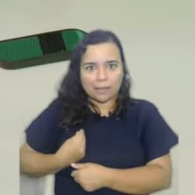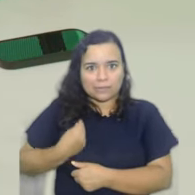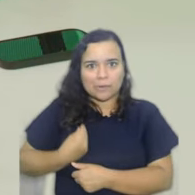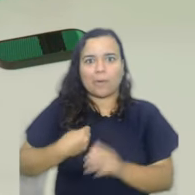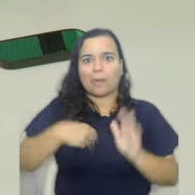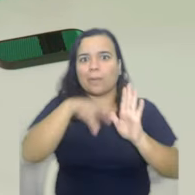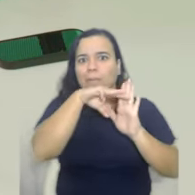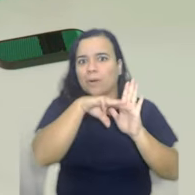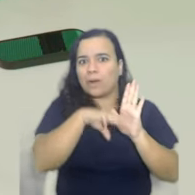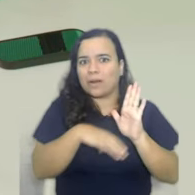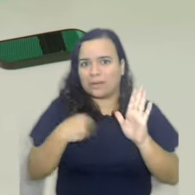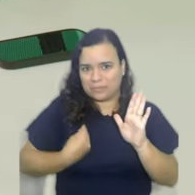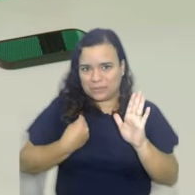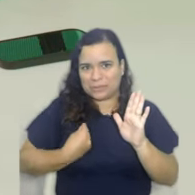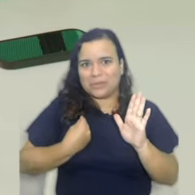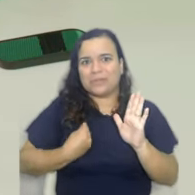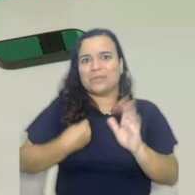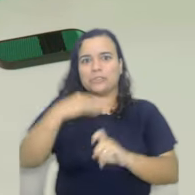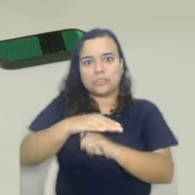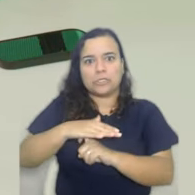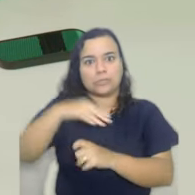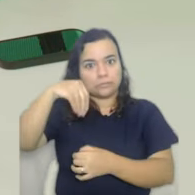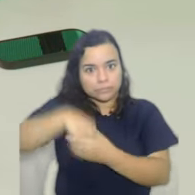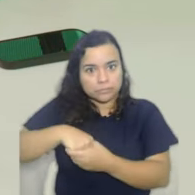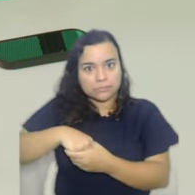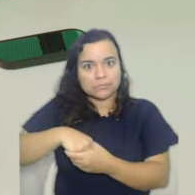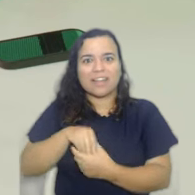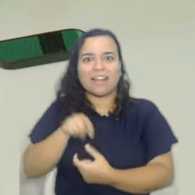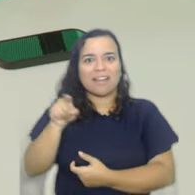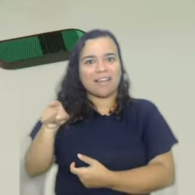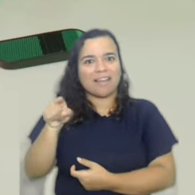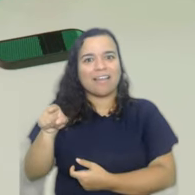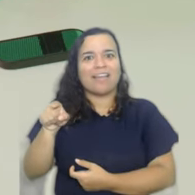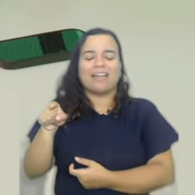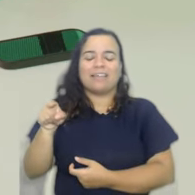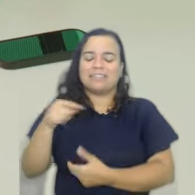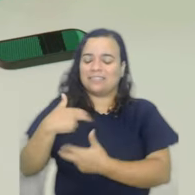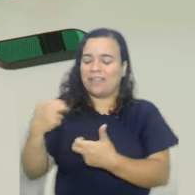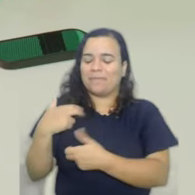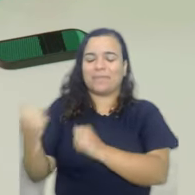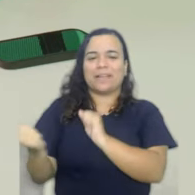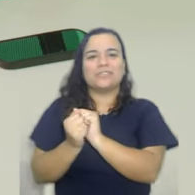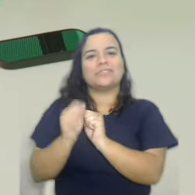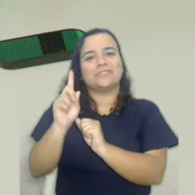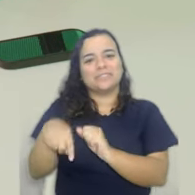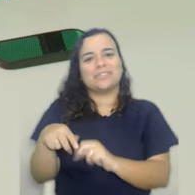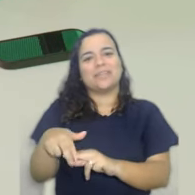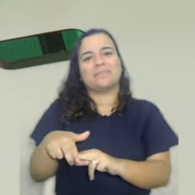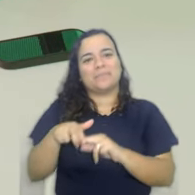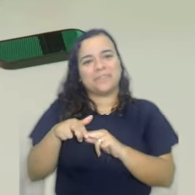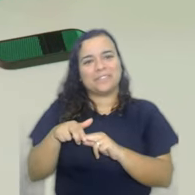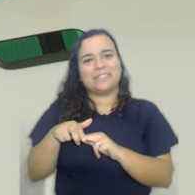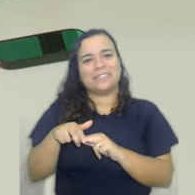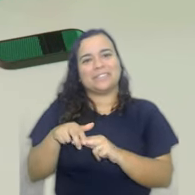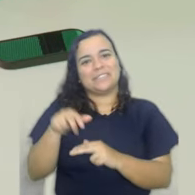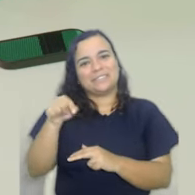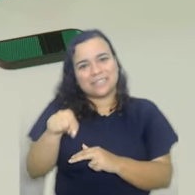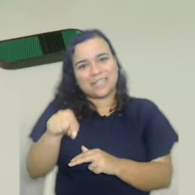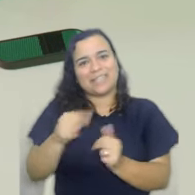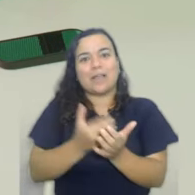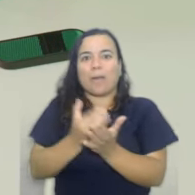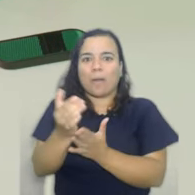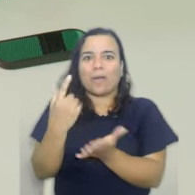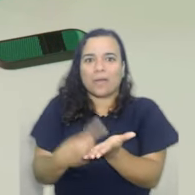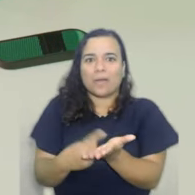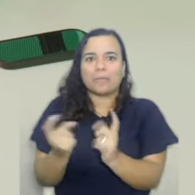stand na agre Show junto com o sebrai é graças a essa trilha né que começou ali numa reunião que